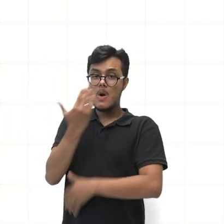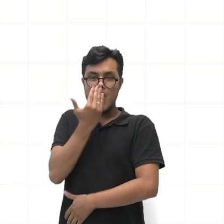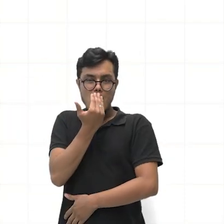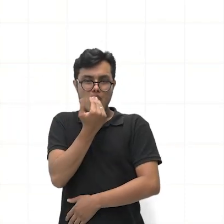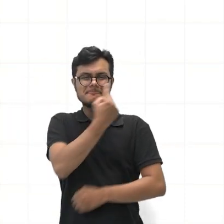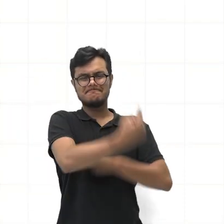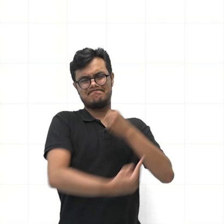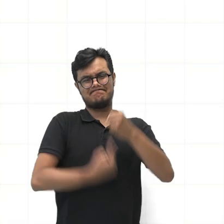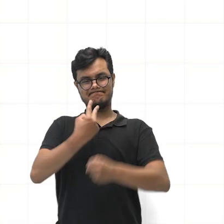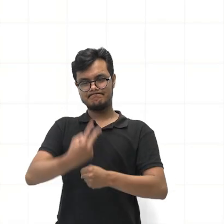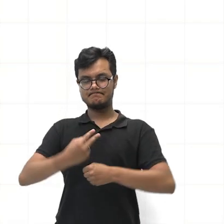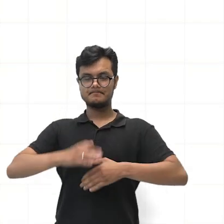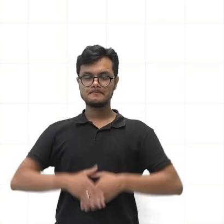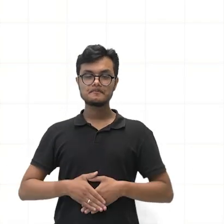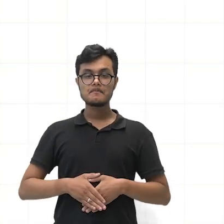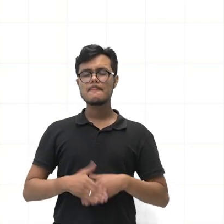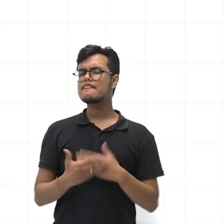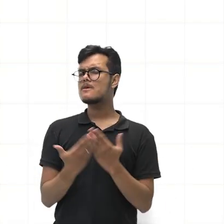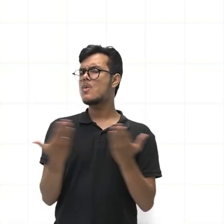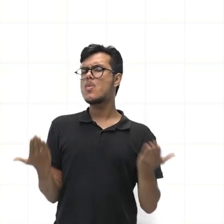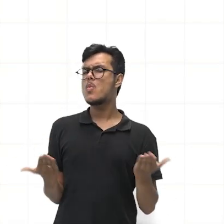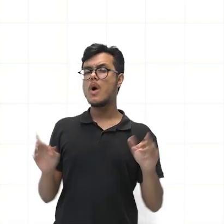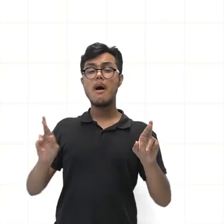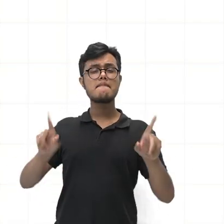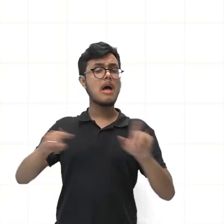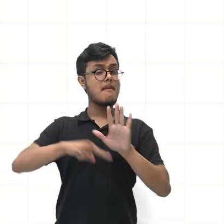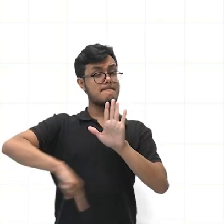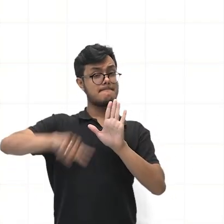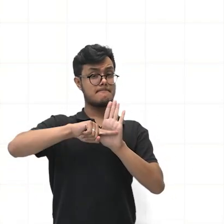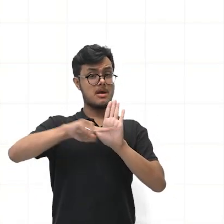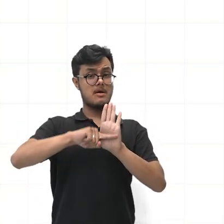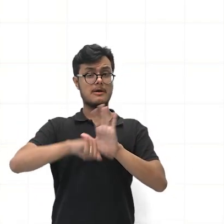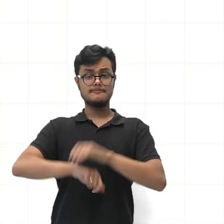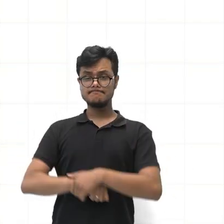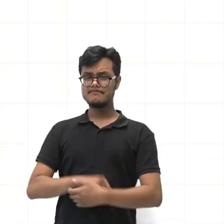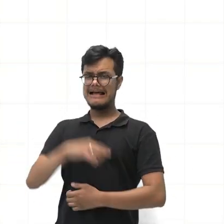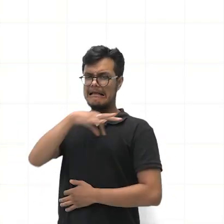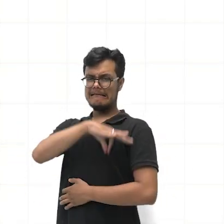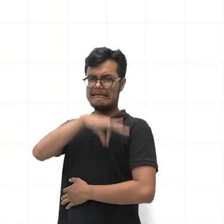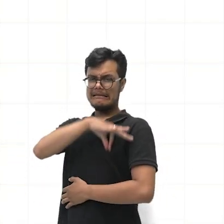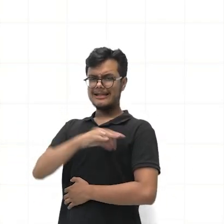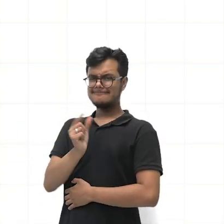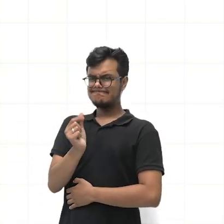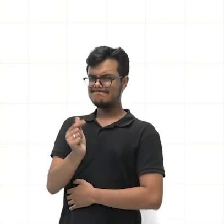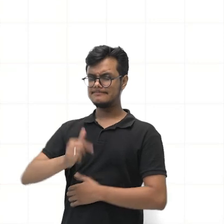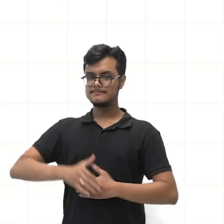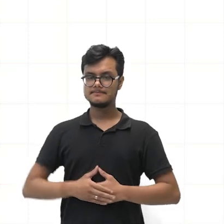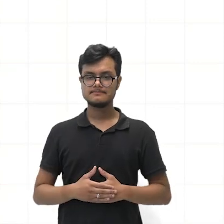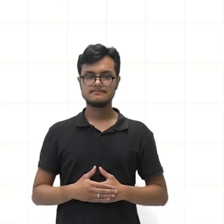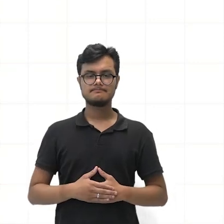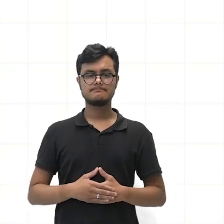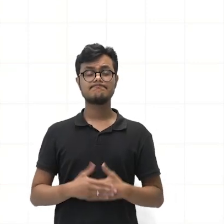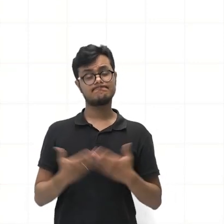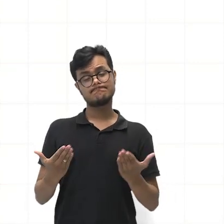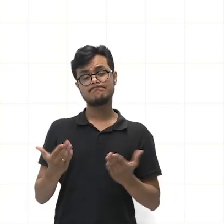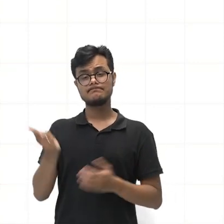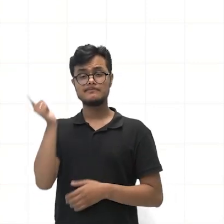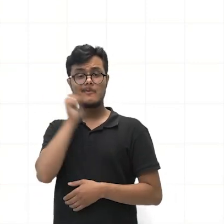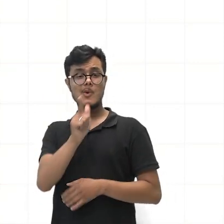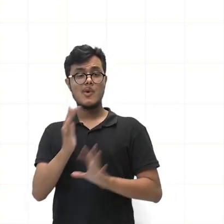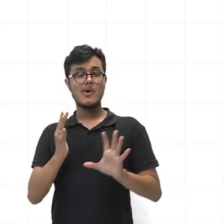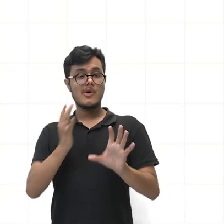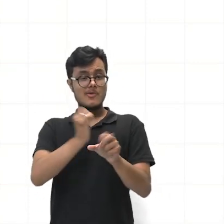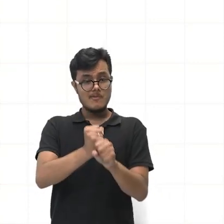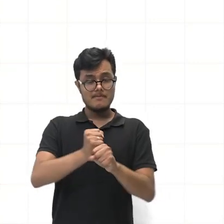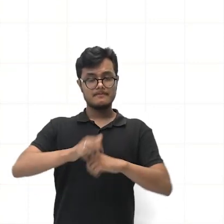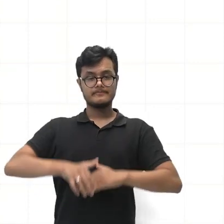anos? Então vamos ver que diferença é essa daí no bolso do consumidor. Então agora basta calcular, né, a diferença